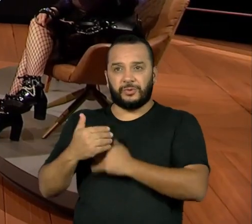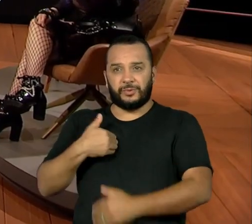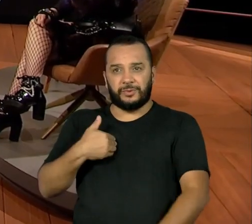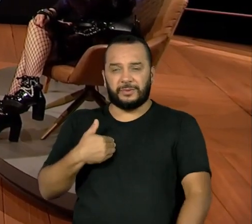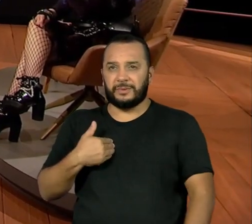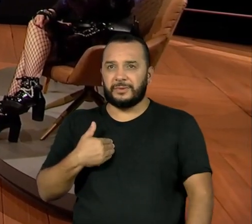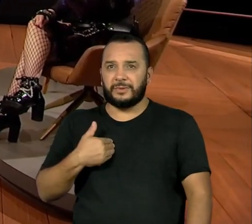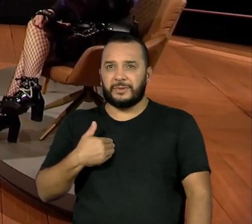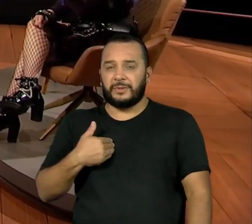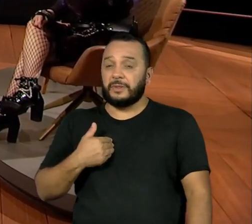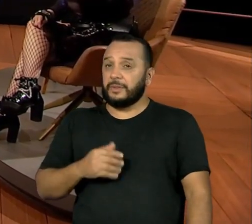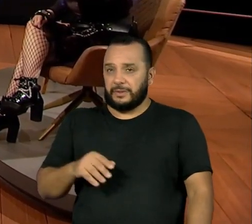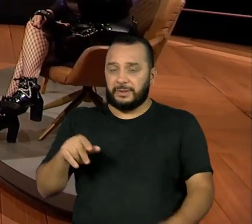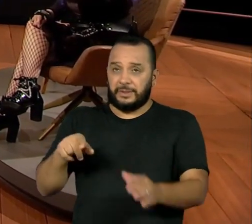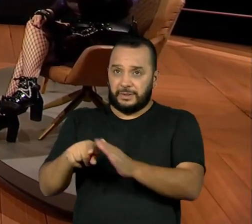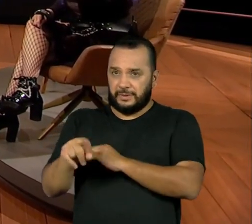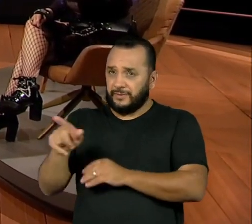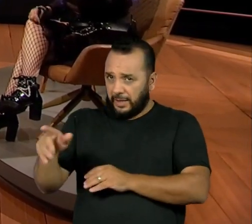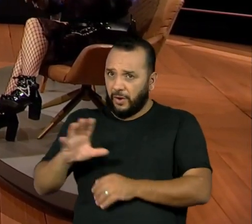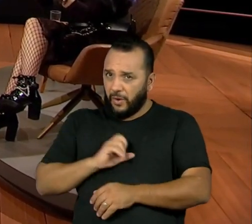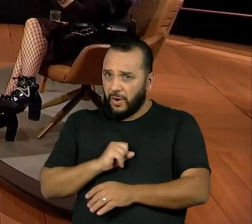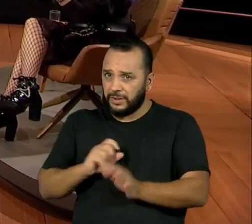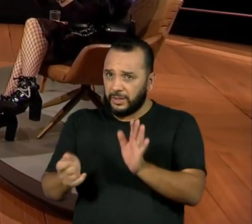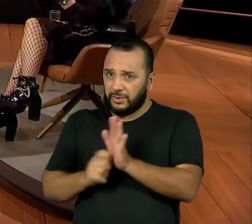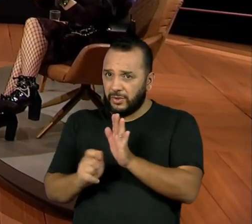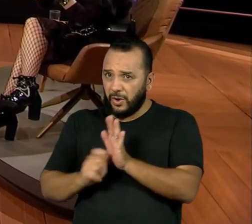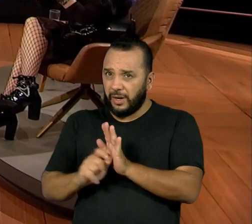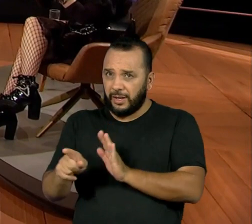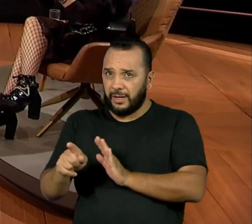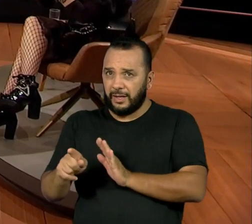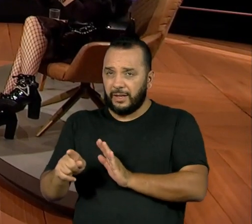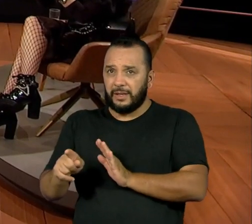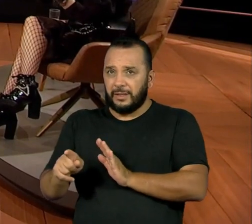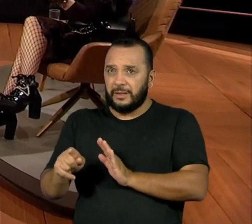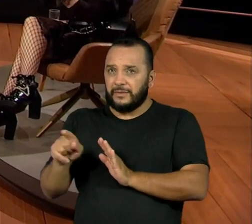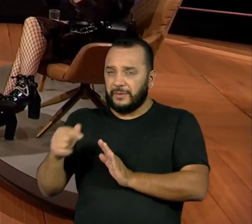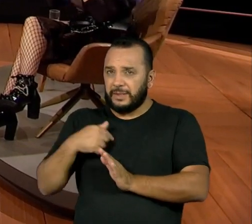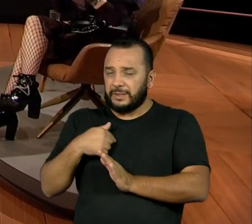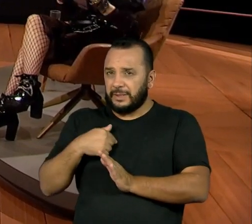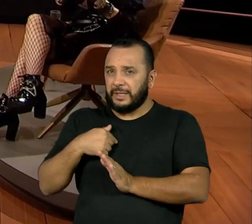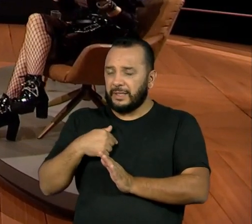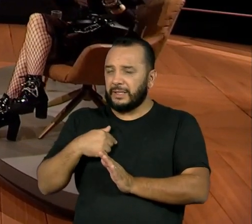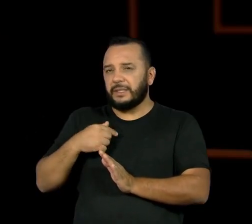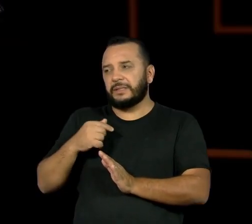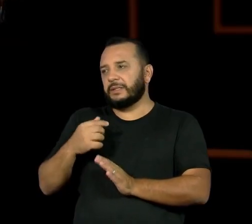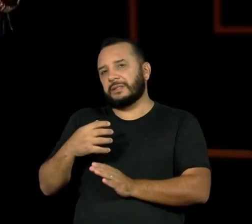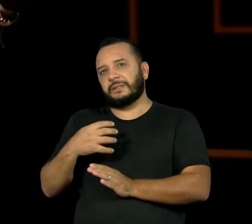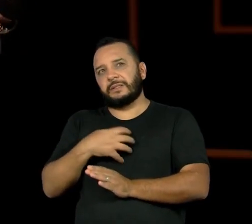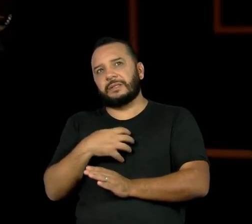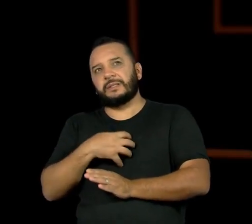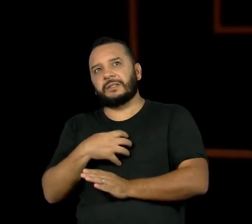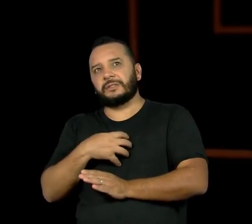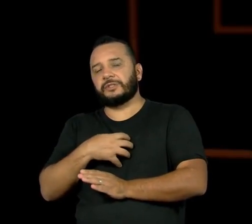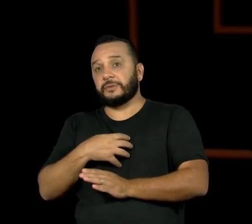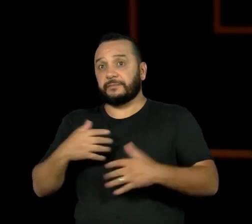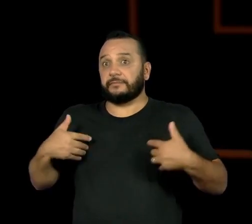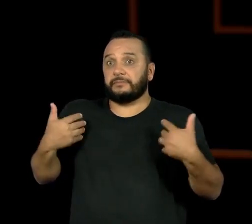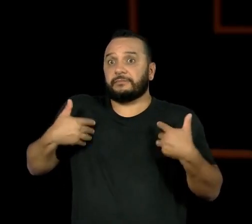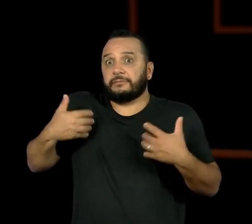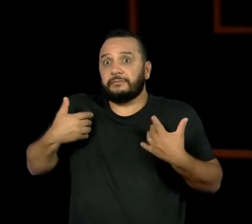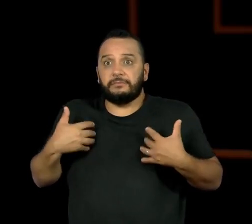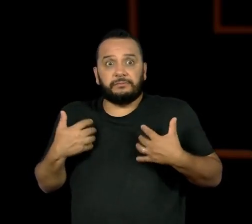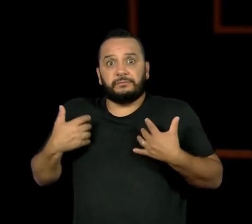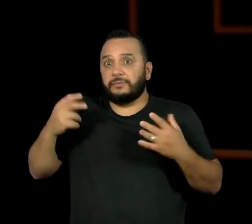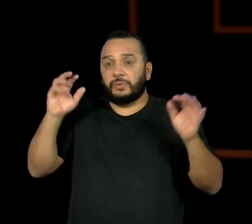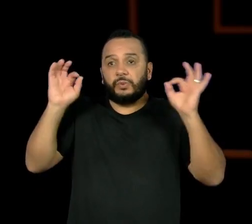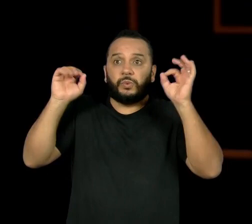chave? Você gosta daquela droga? Decora com ela. Se você se sentiu mais afoito por causa dela,